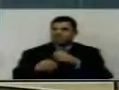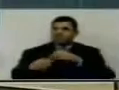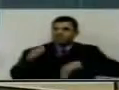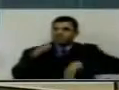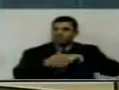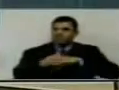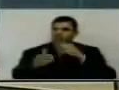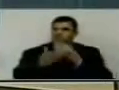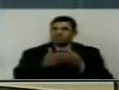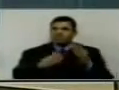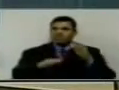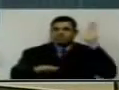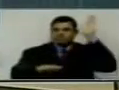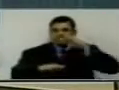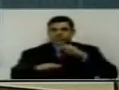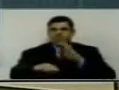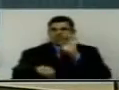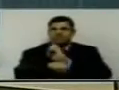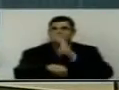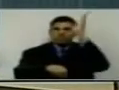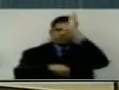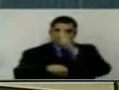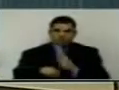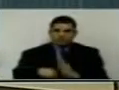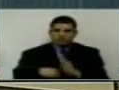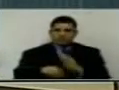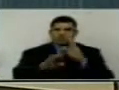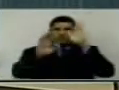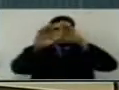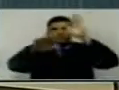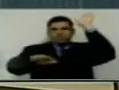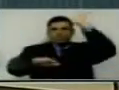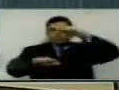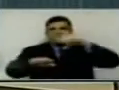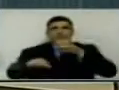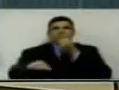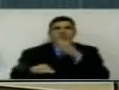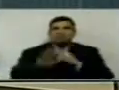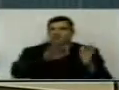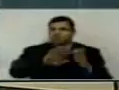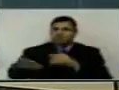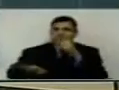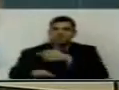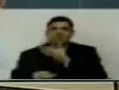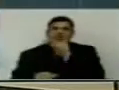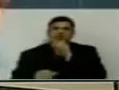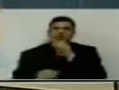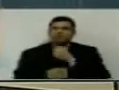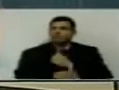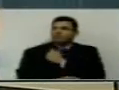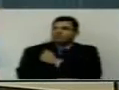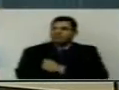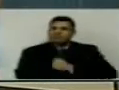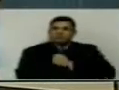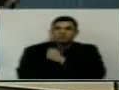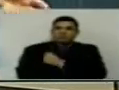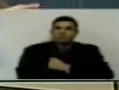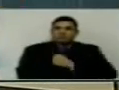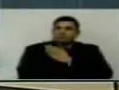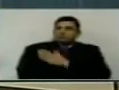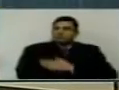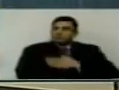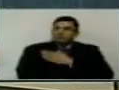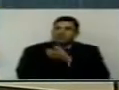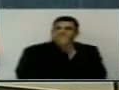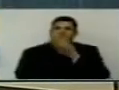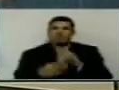disputou alguns campeonatos brasileiros, jogando vôlei. Eu saí de lá um cara apaixonado pela boa política,